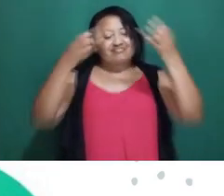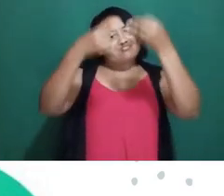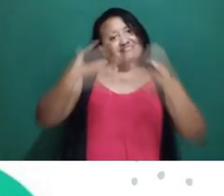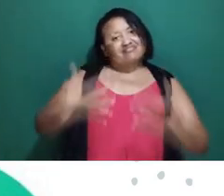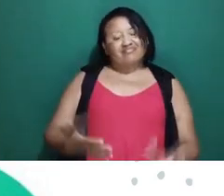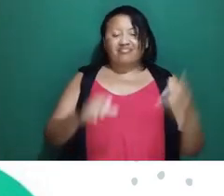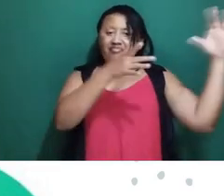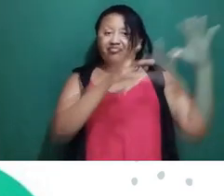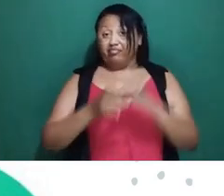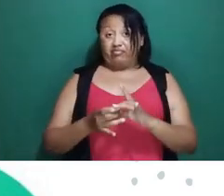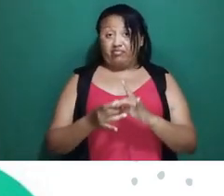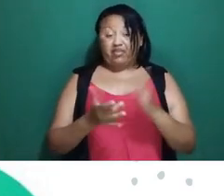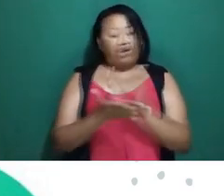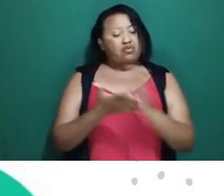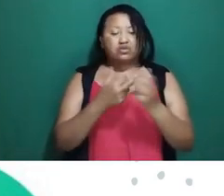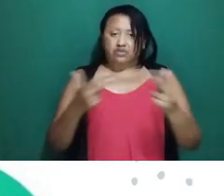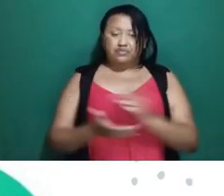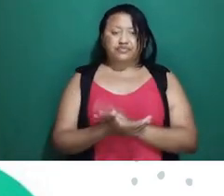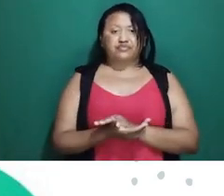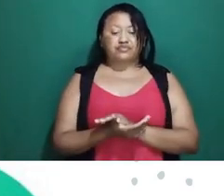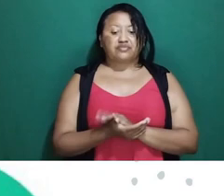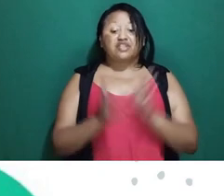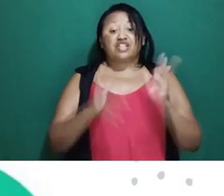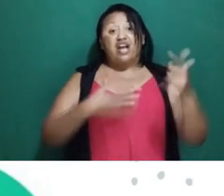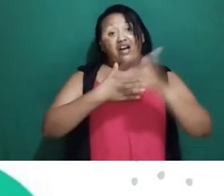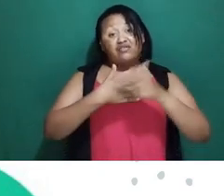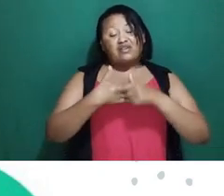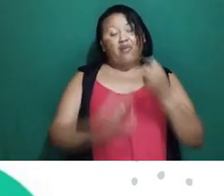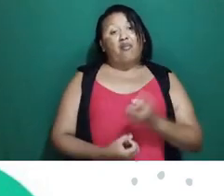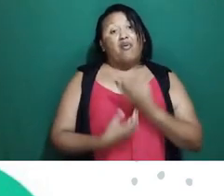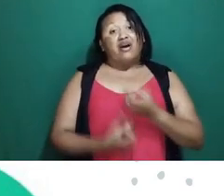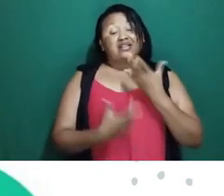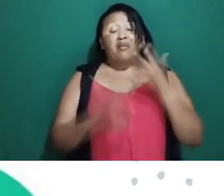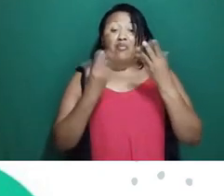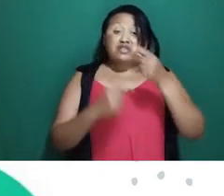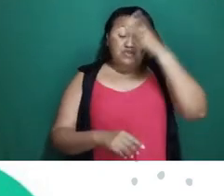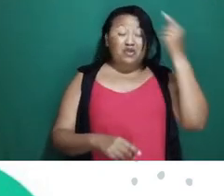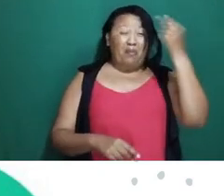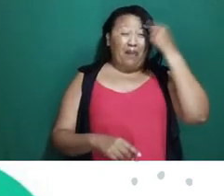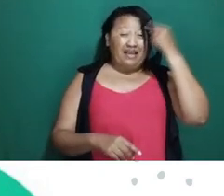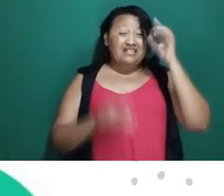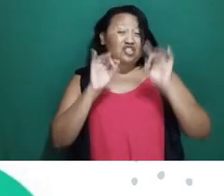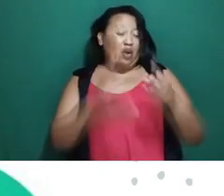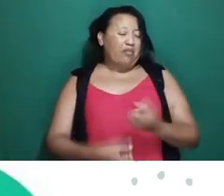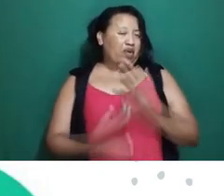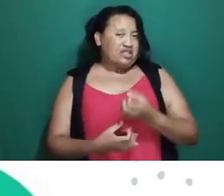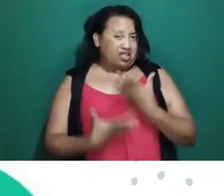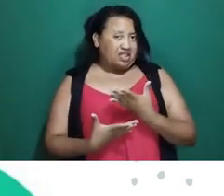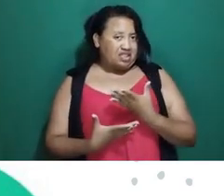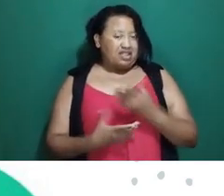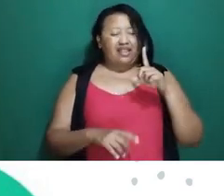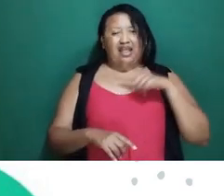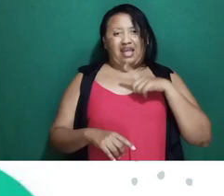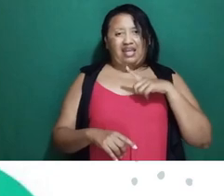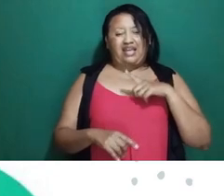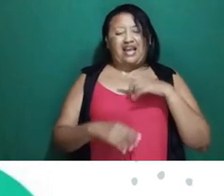explicar contextualizar alguma coisa a função poética muita gente se confunde né Pensa que somente a poesia tem